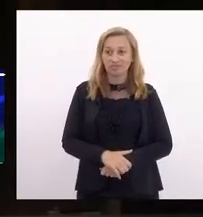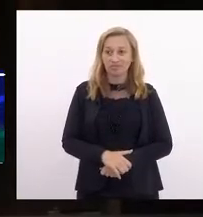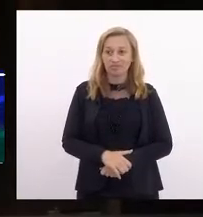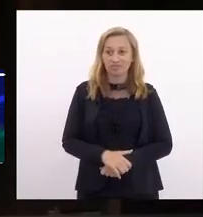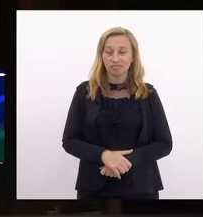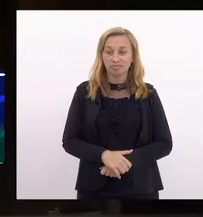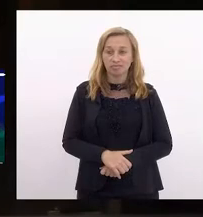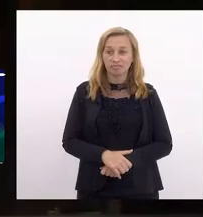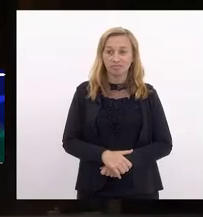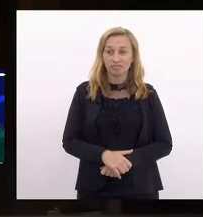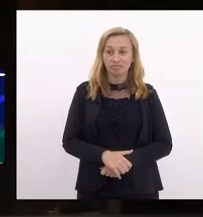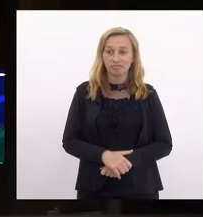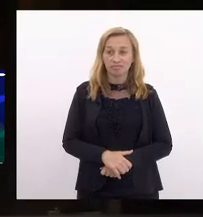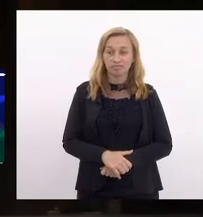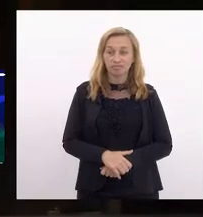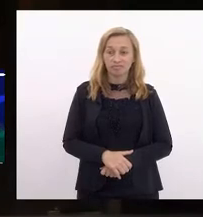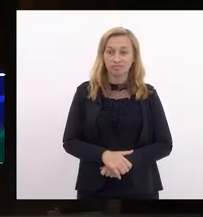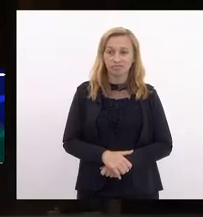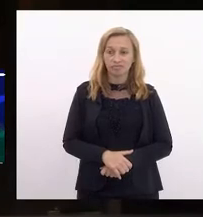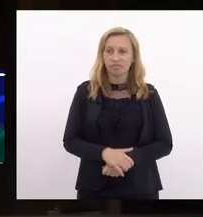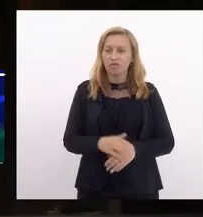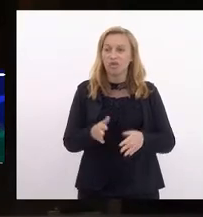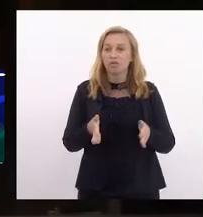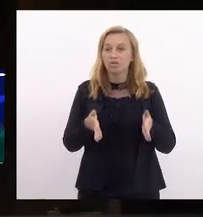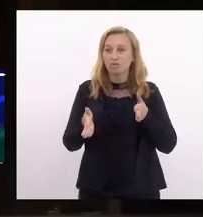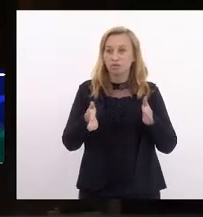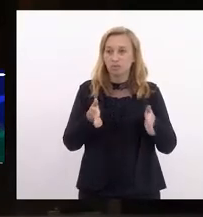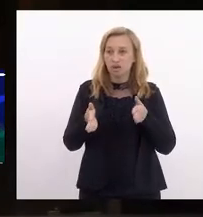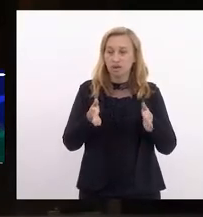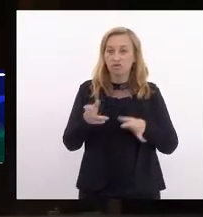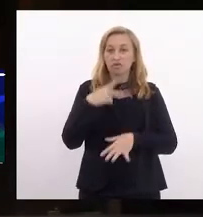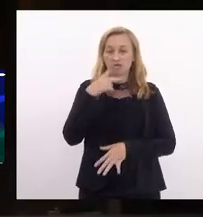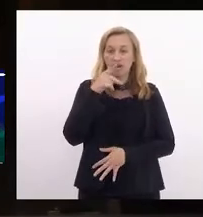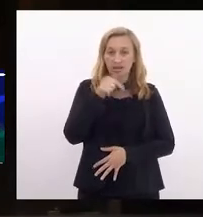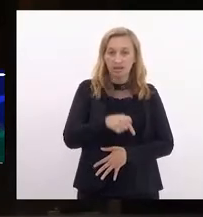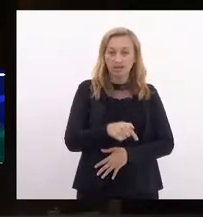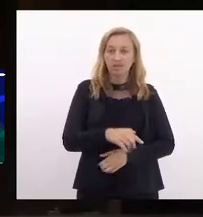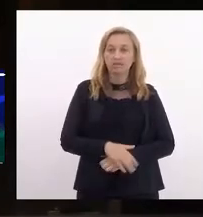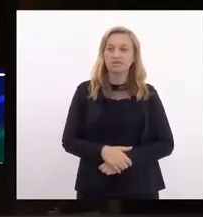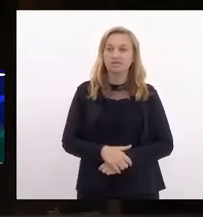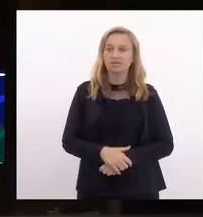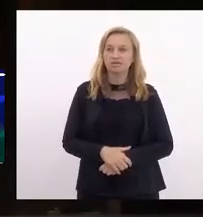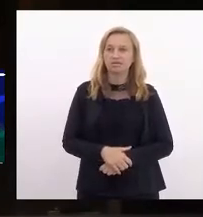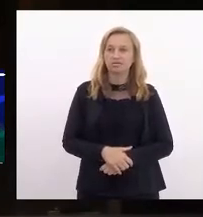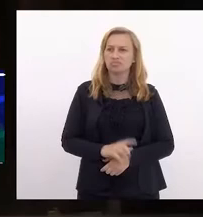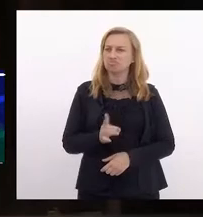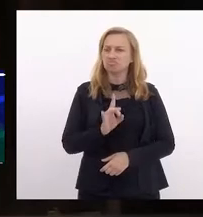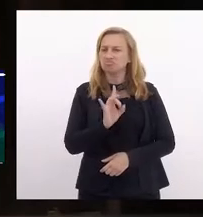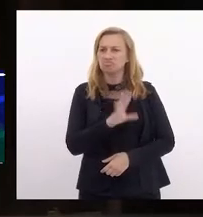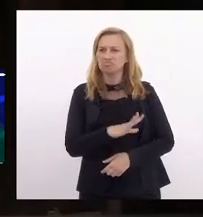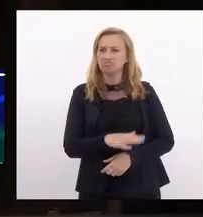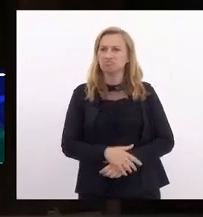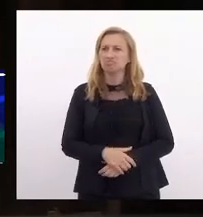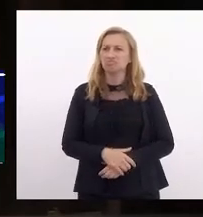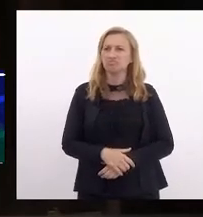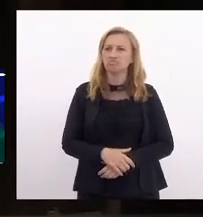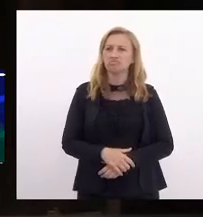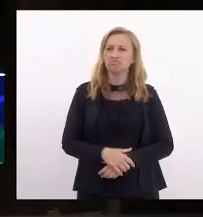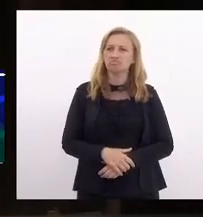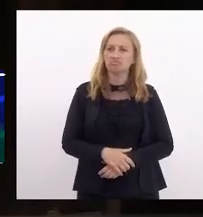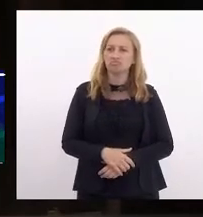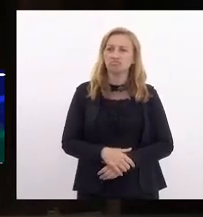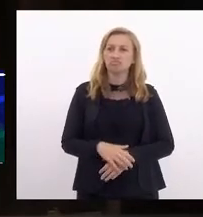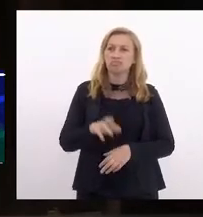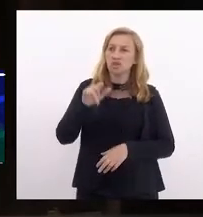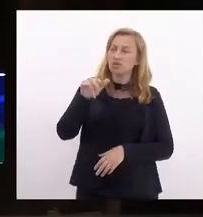G1 E durante o tempo todo foi dito aqui não só para os